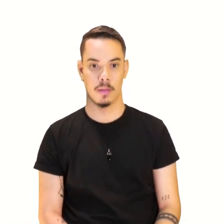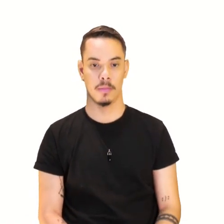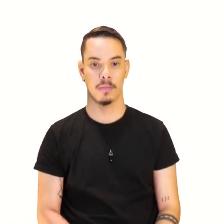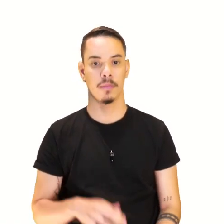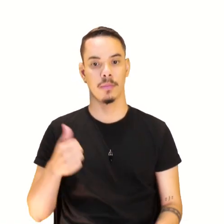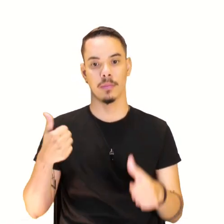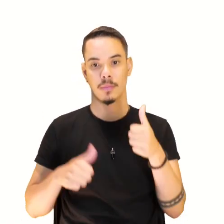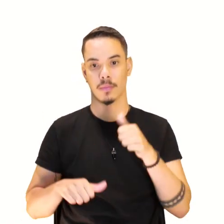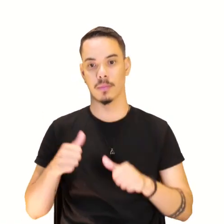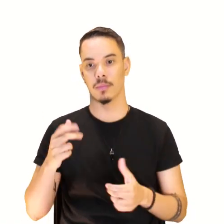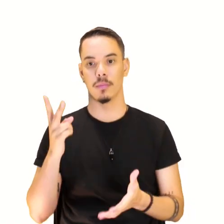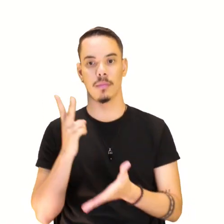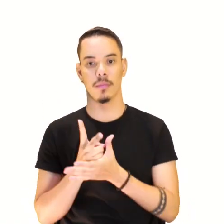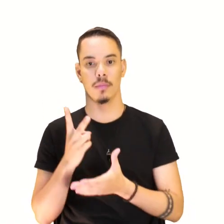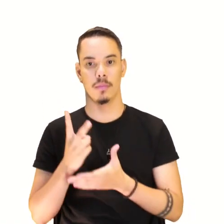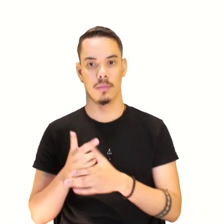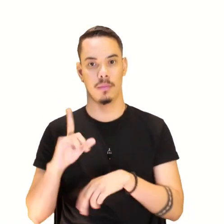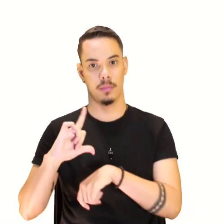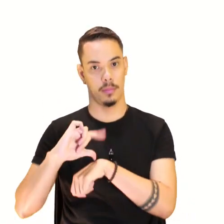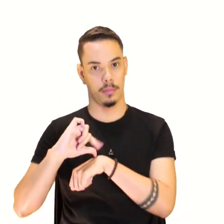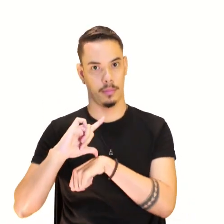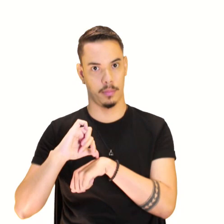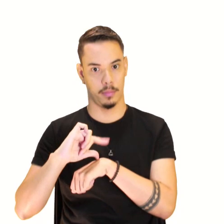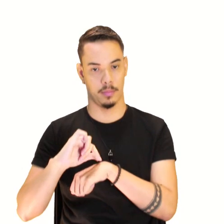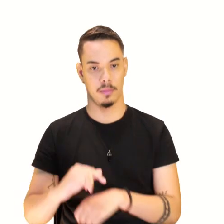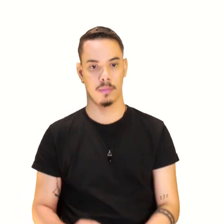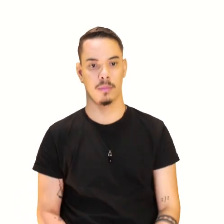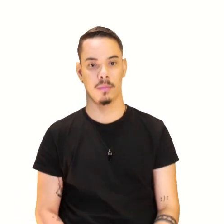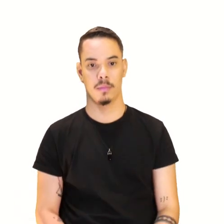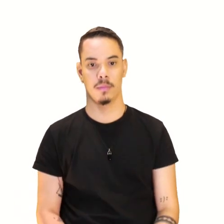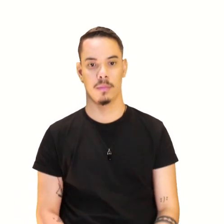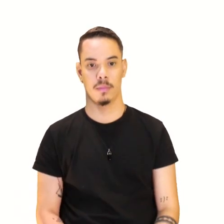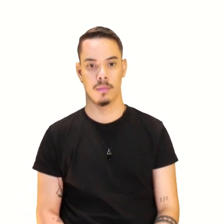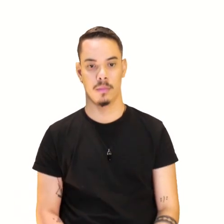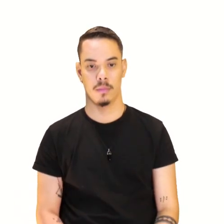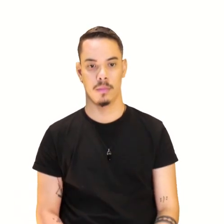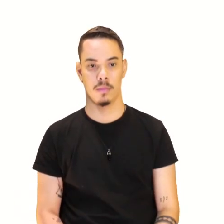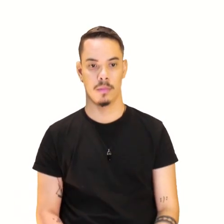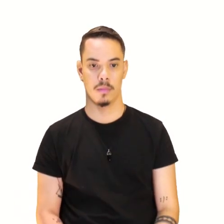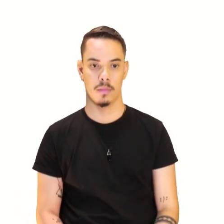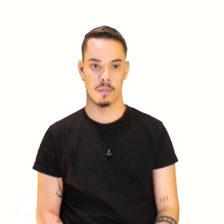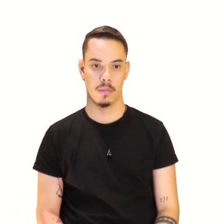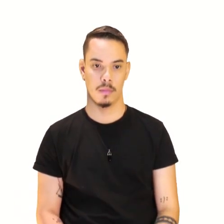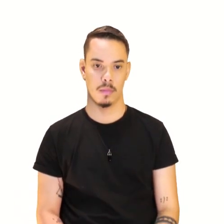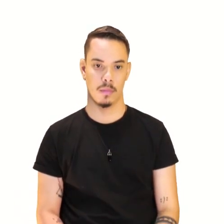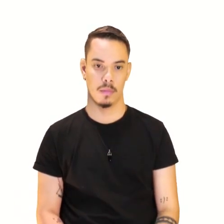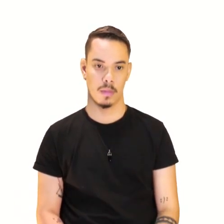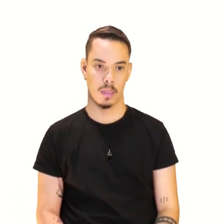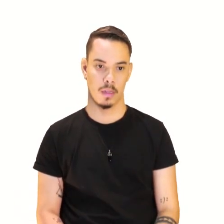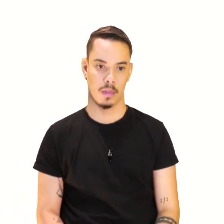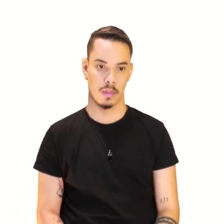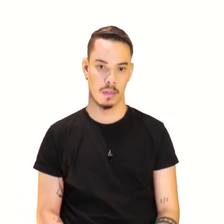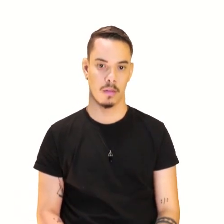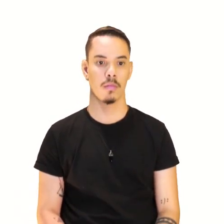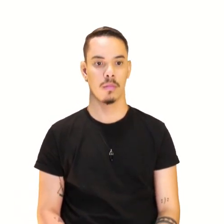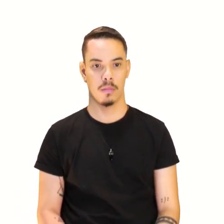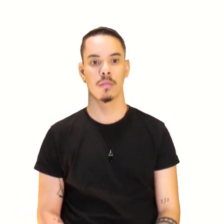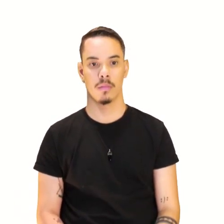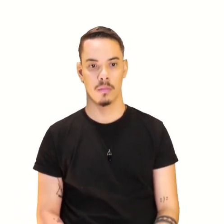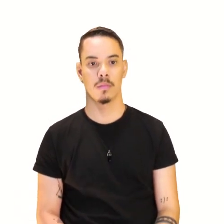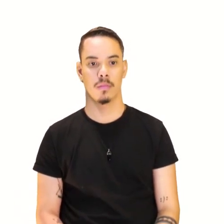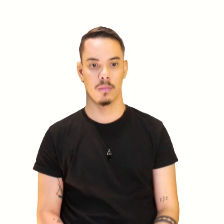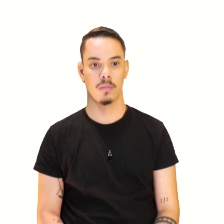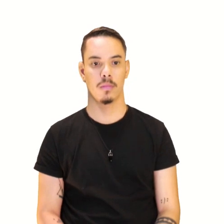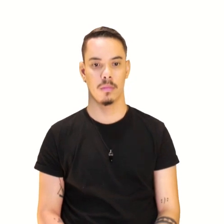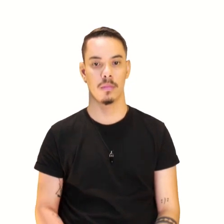ser sempre com quem com as horas né então 2 e 5 5 e 30 dois e meio com x vamos resolver vamos analisar